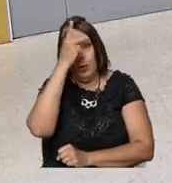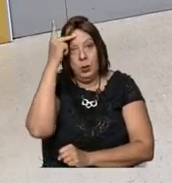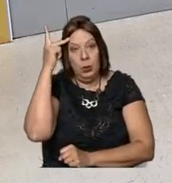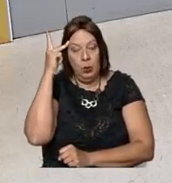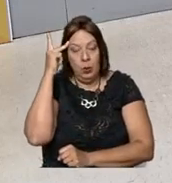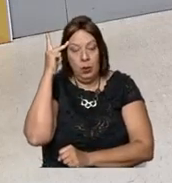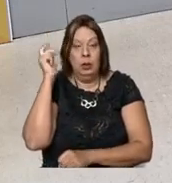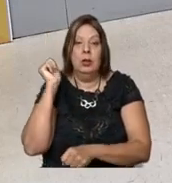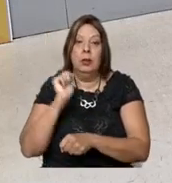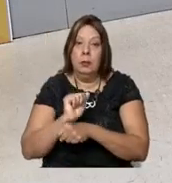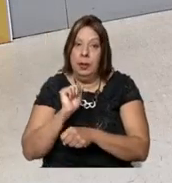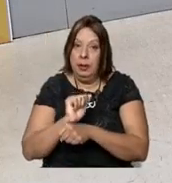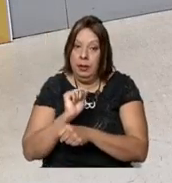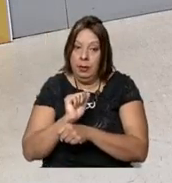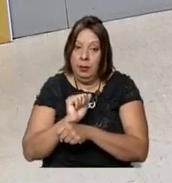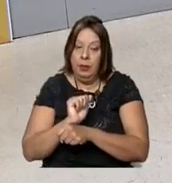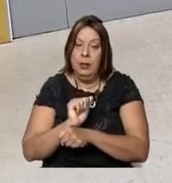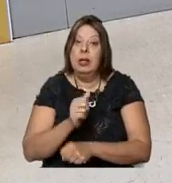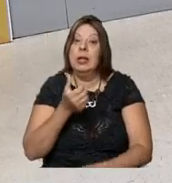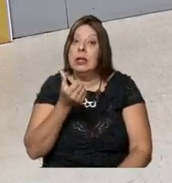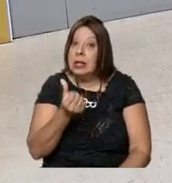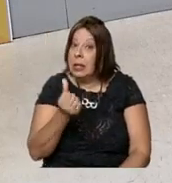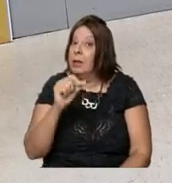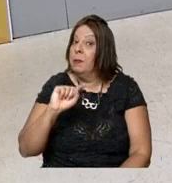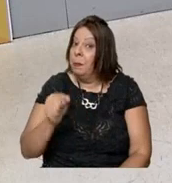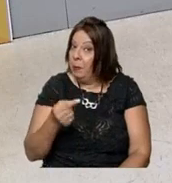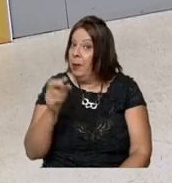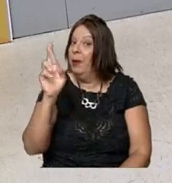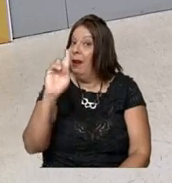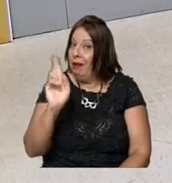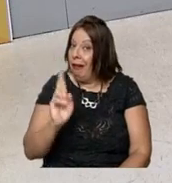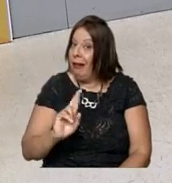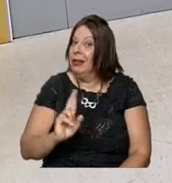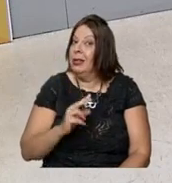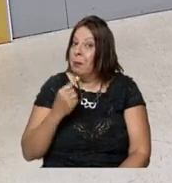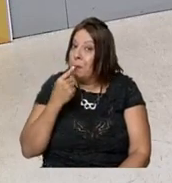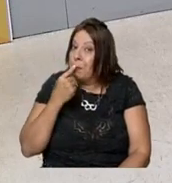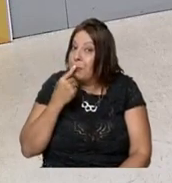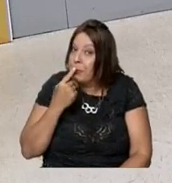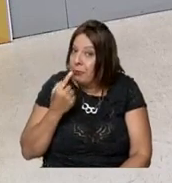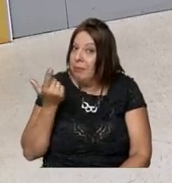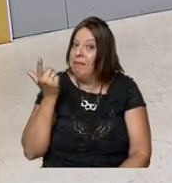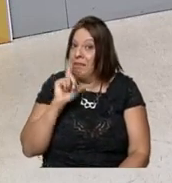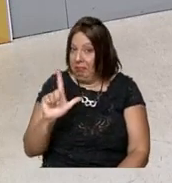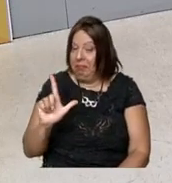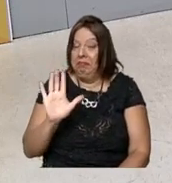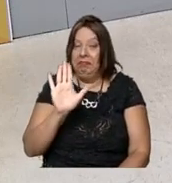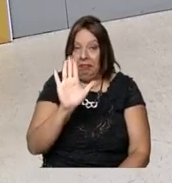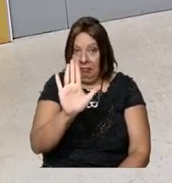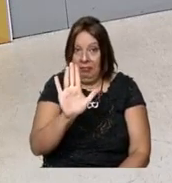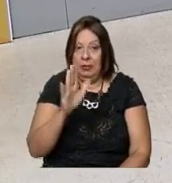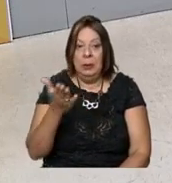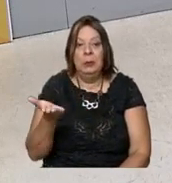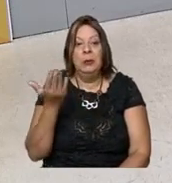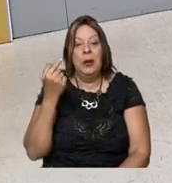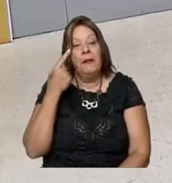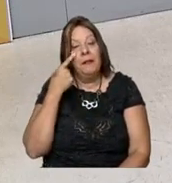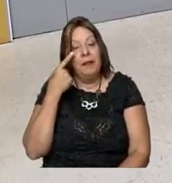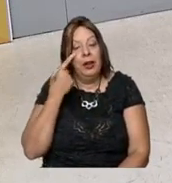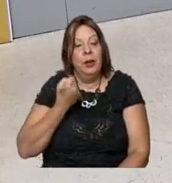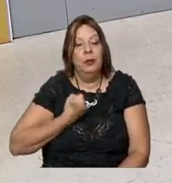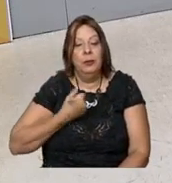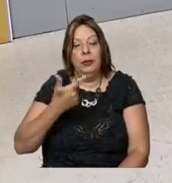6 mil reais já estão pertinhos de ir pro bolso de alguém. Será que decide com essa, Rogério? Me confirma aí, Rogério,